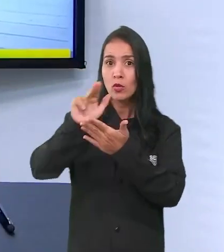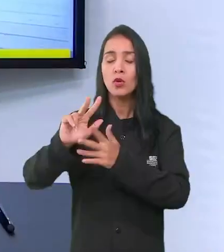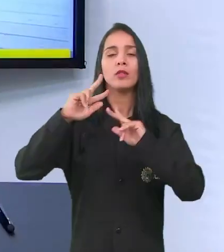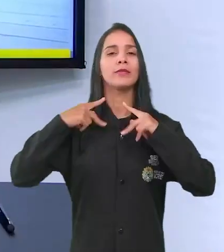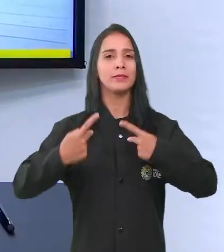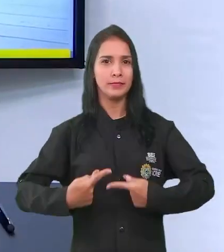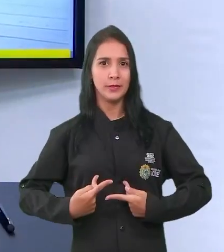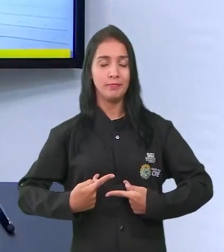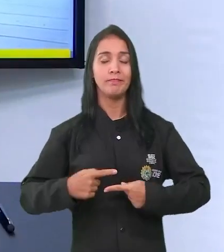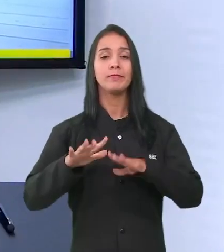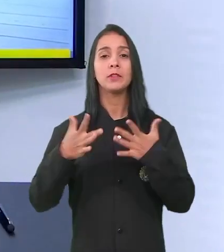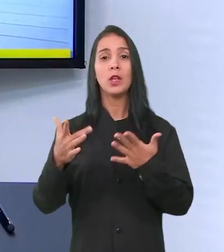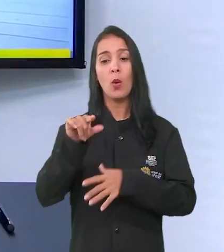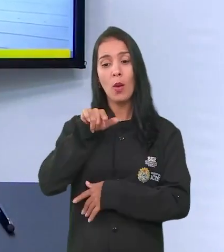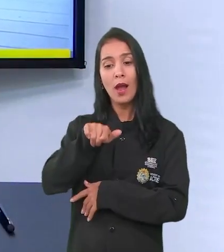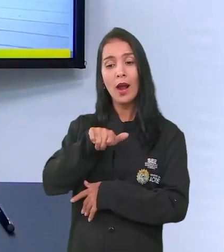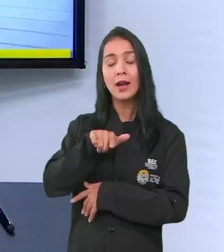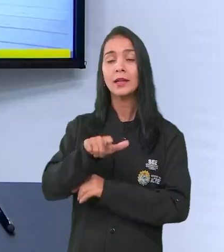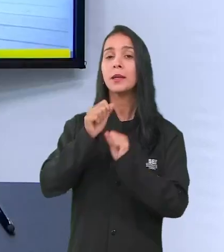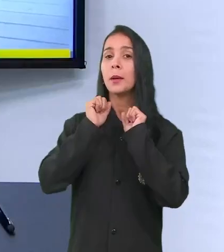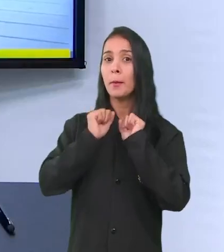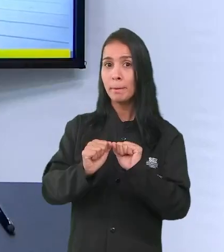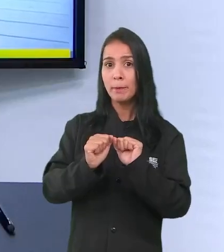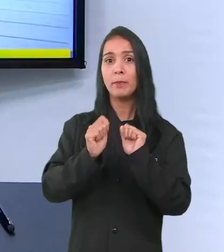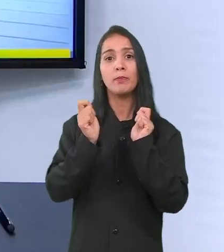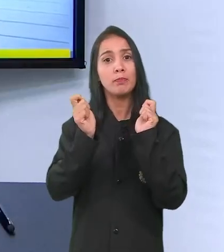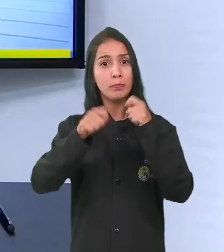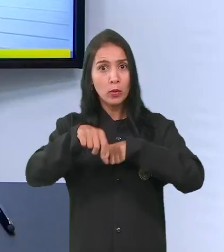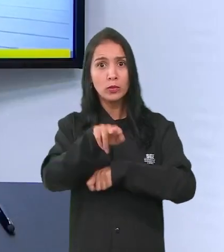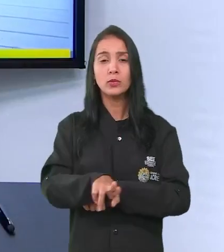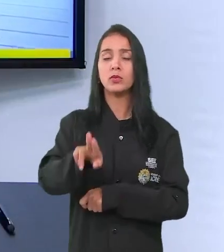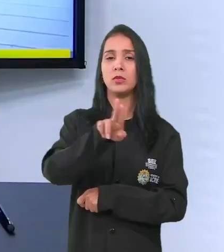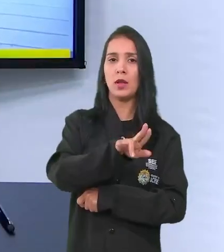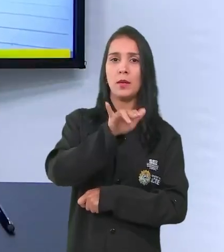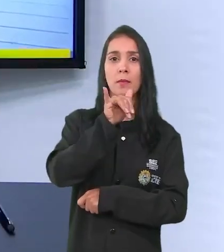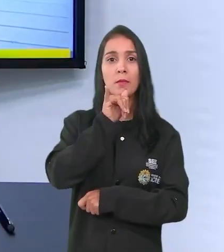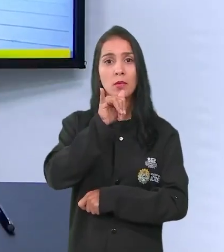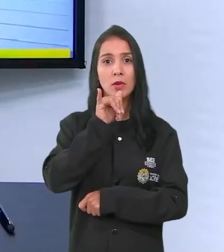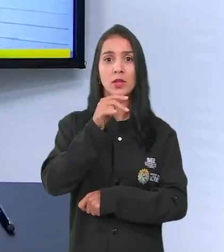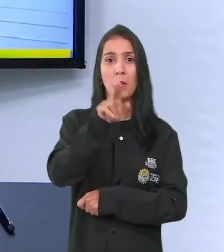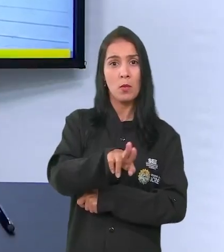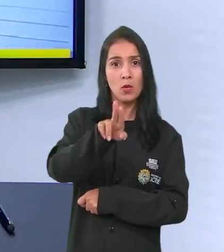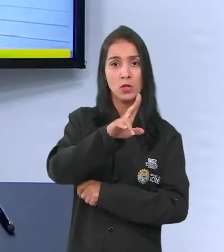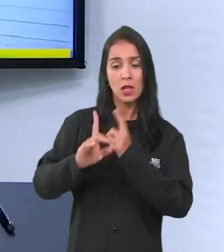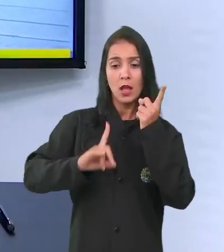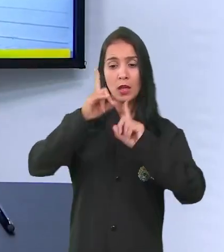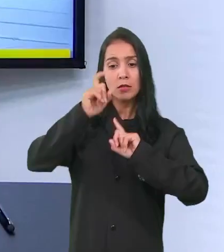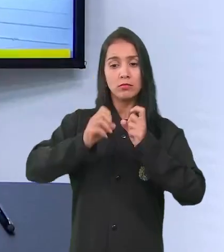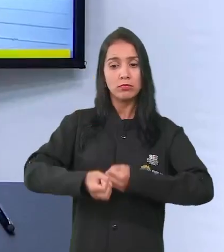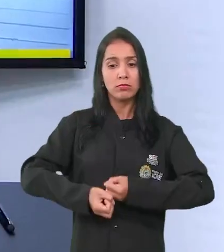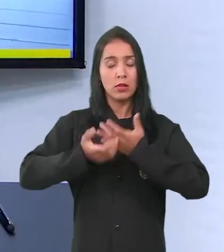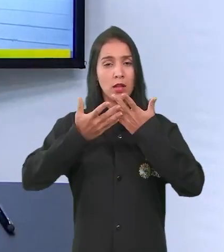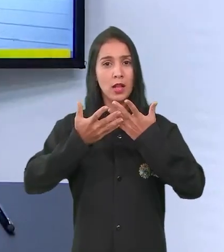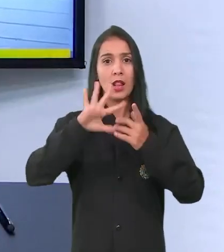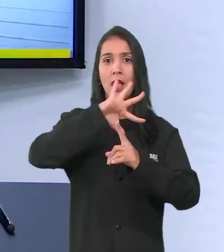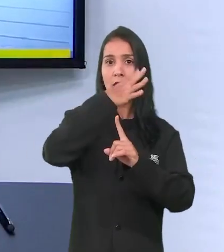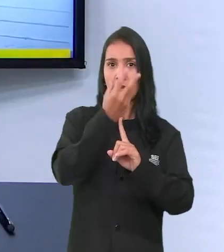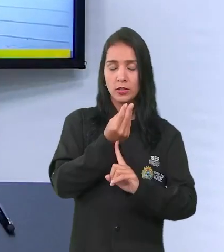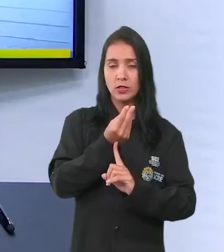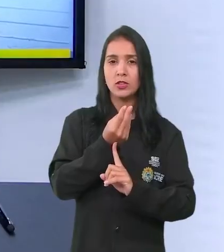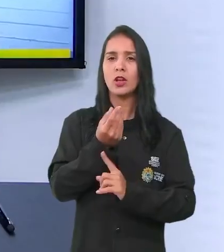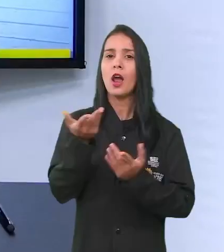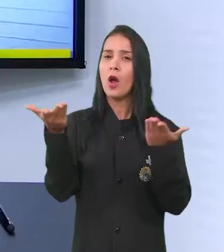ela é voltada para uma expressão de uma emoção, uma expressão artística. Para se aprofundar